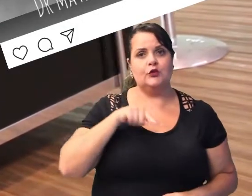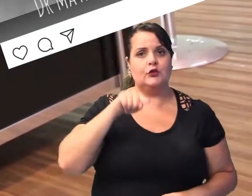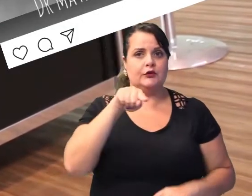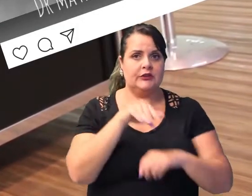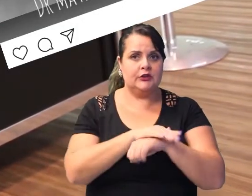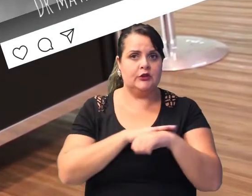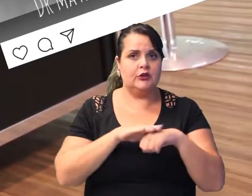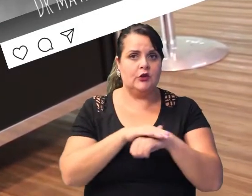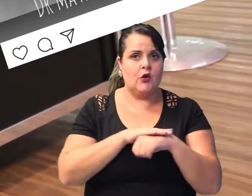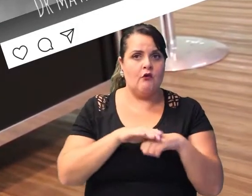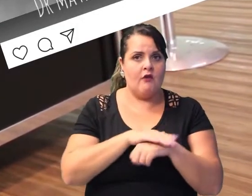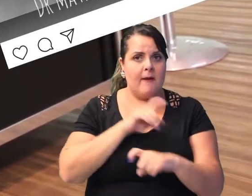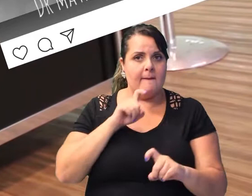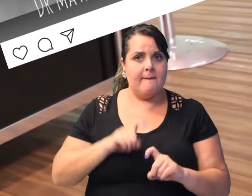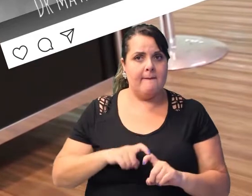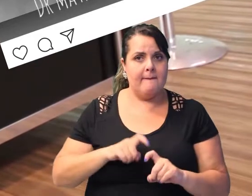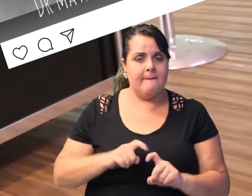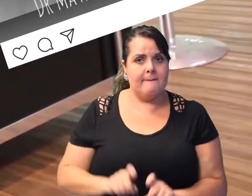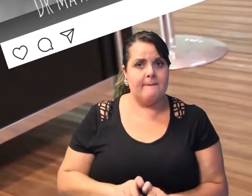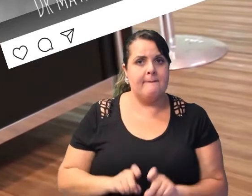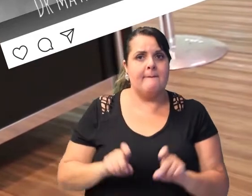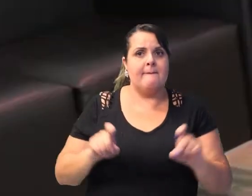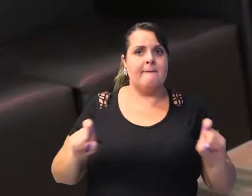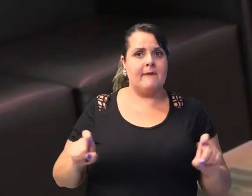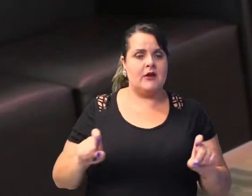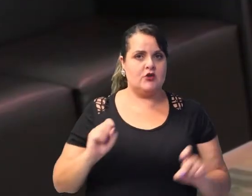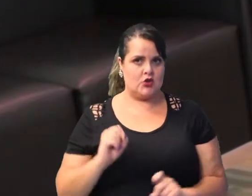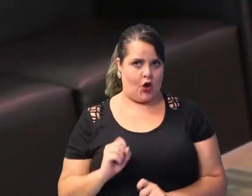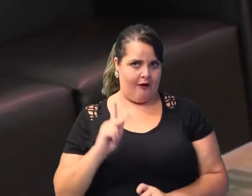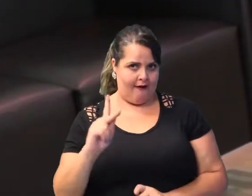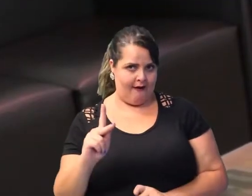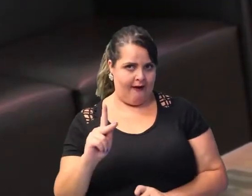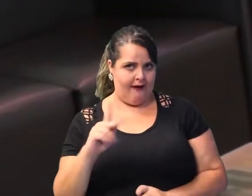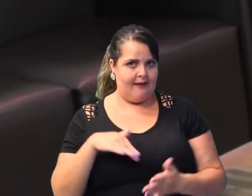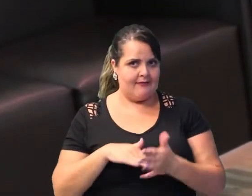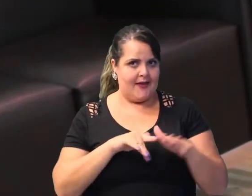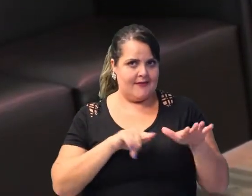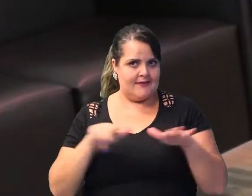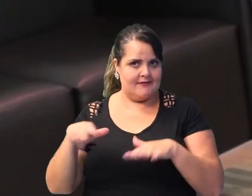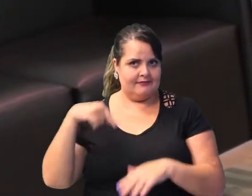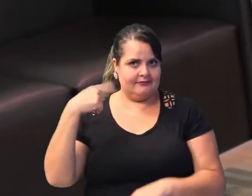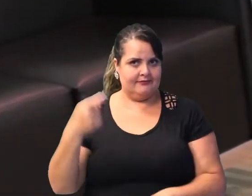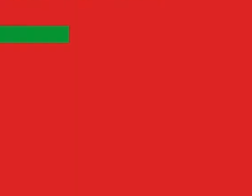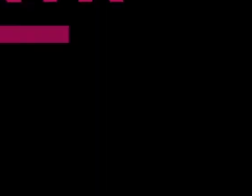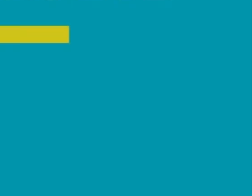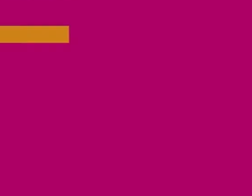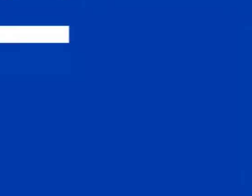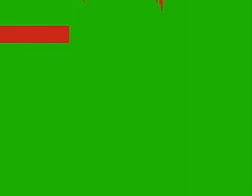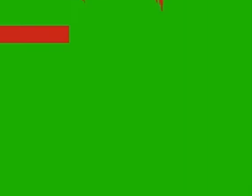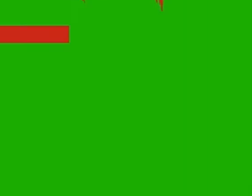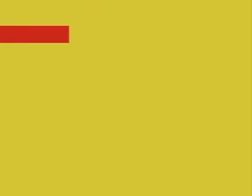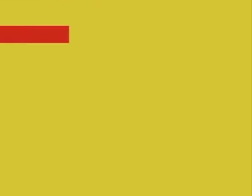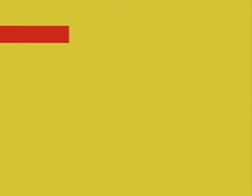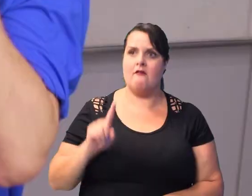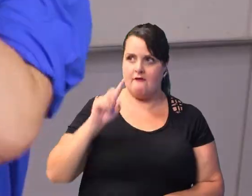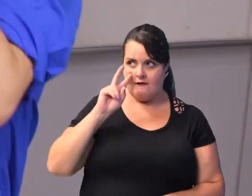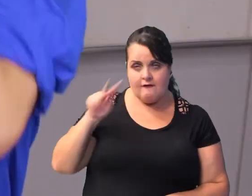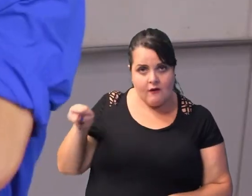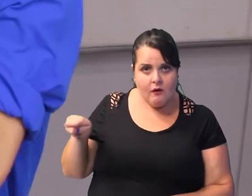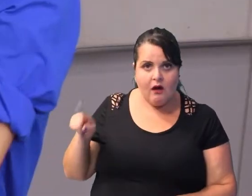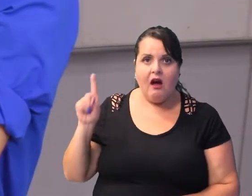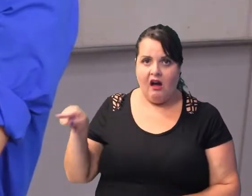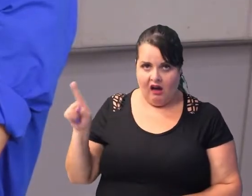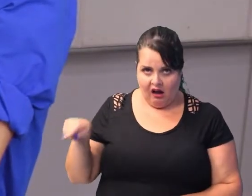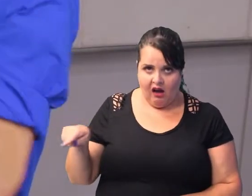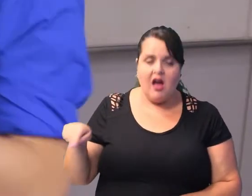ginecologista é uma olhadinha aqui neste post bem legal semana que vem a gente volta aqui com um novo assunto de saúde prova